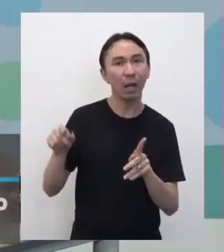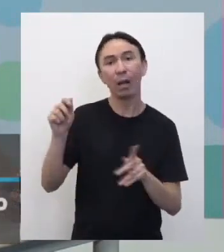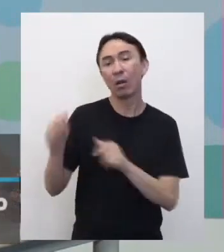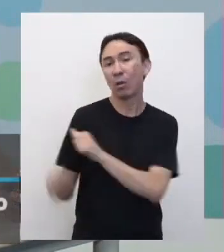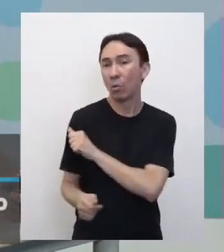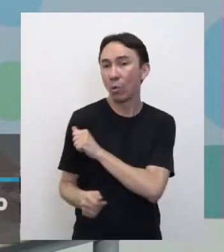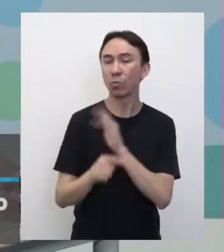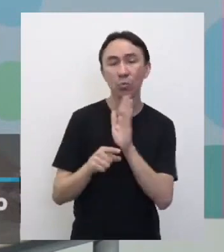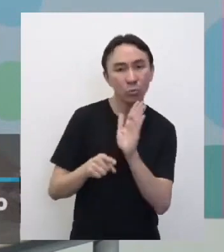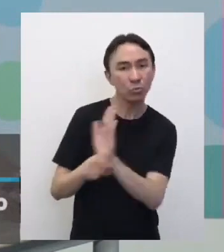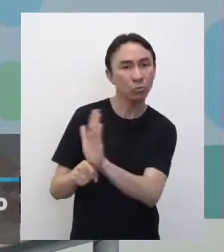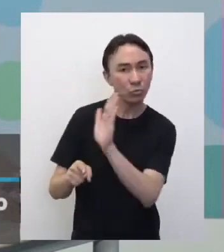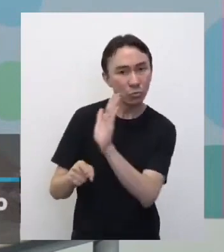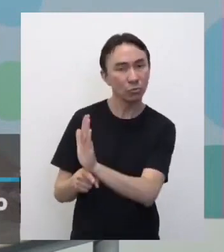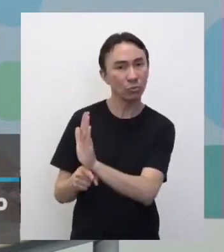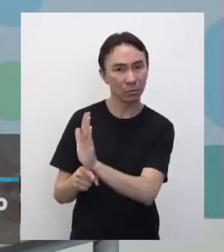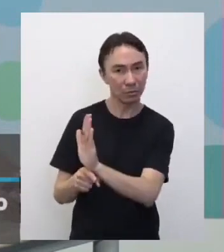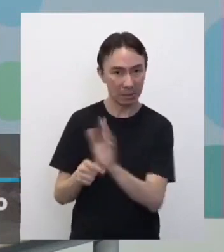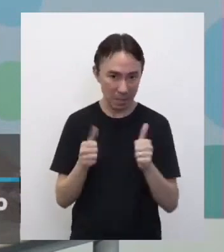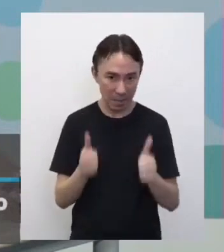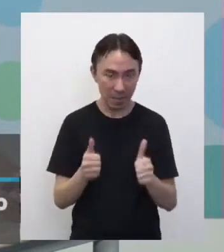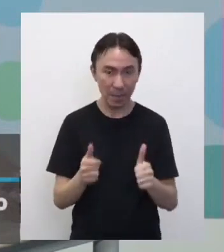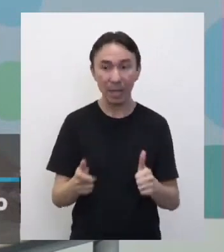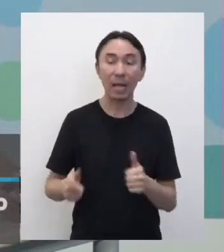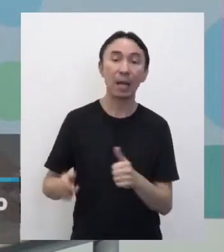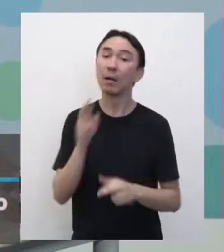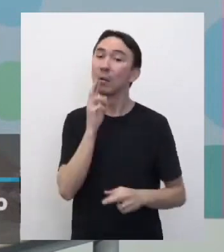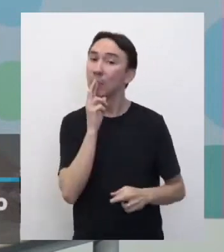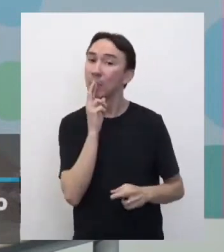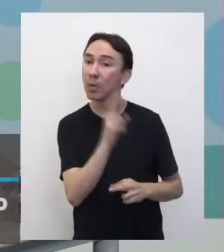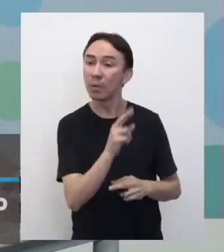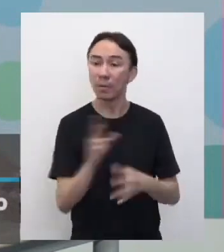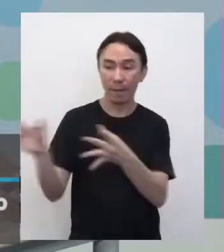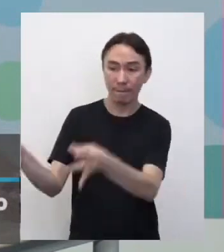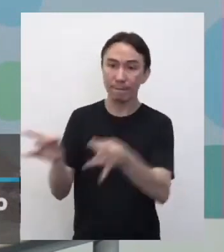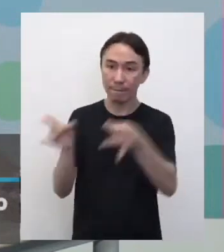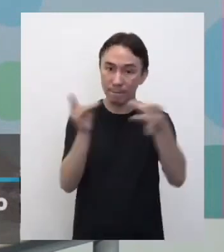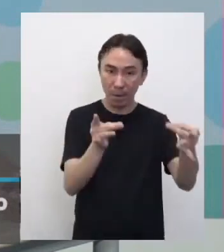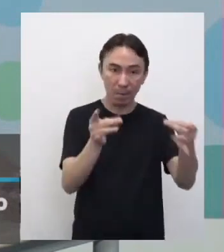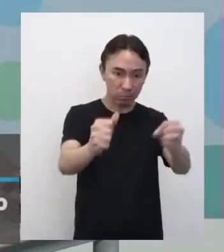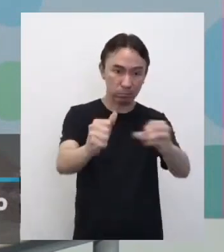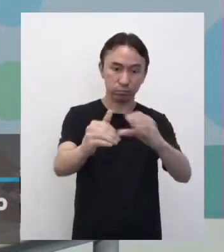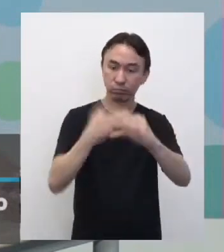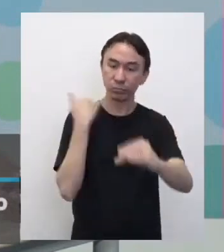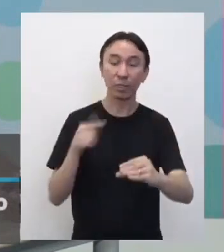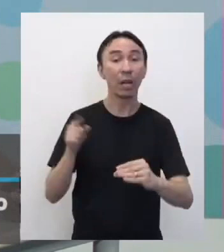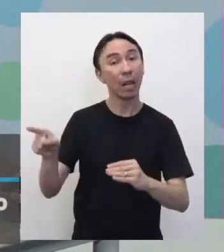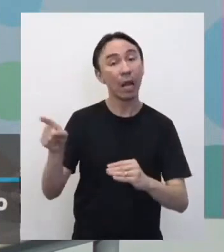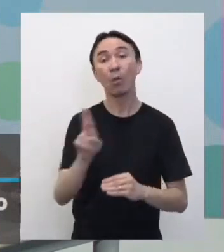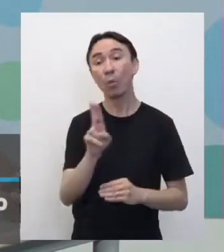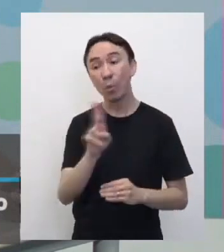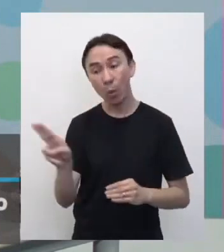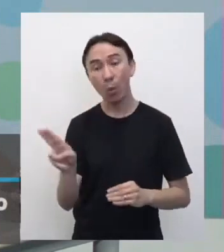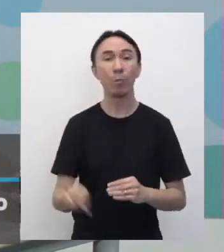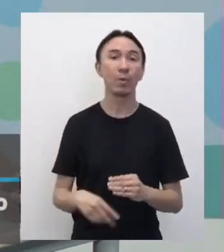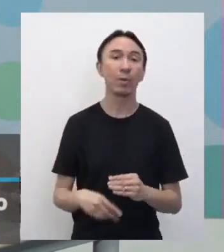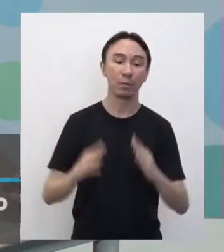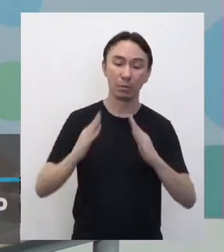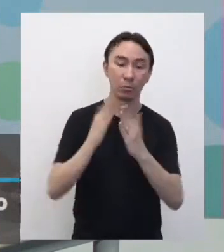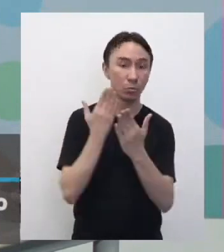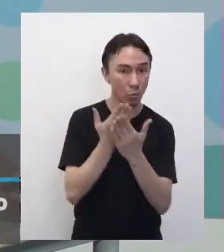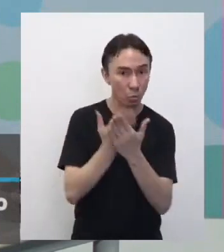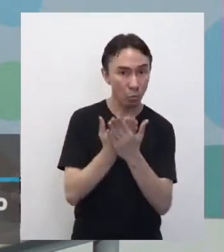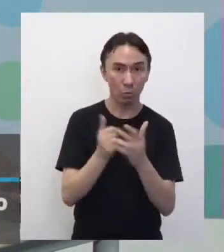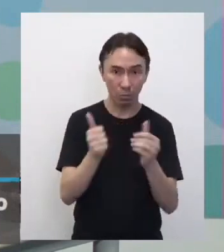a atividade e, ao trazer para nós as respostas deles, não esqueçam de colocar o nome do aluno e também a escola